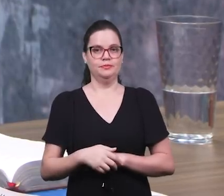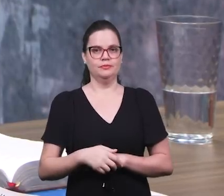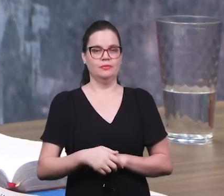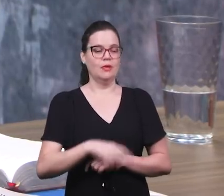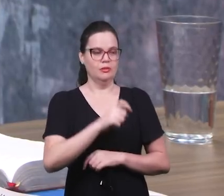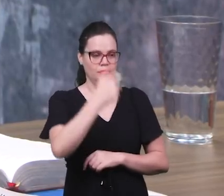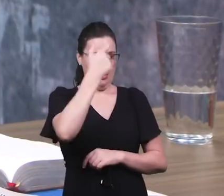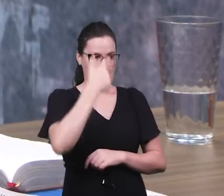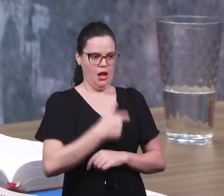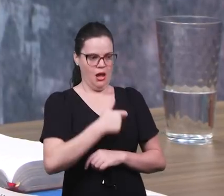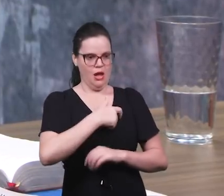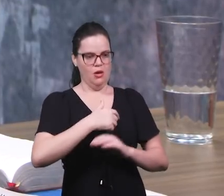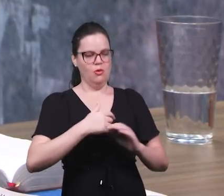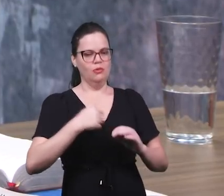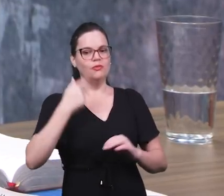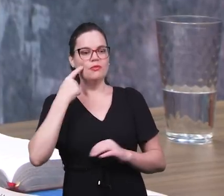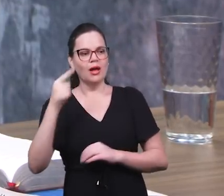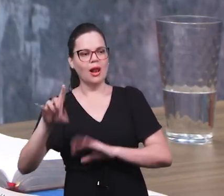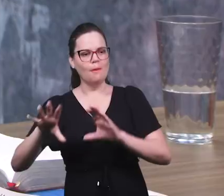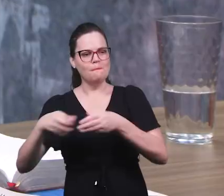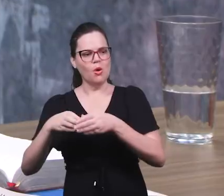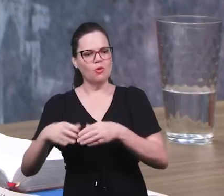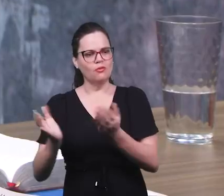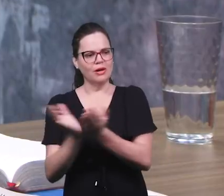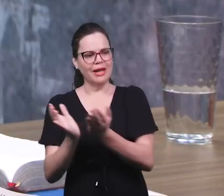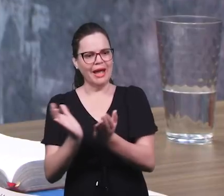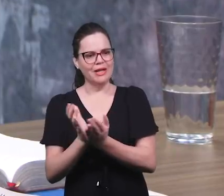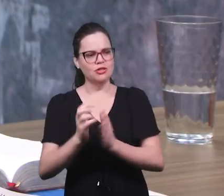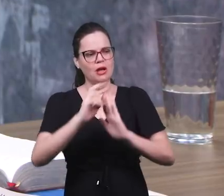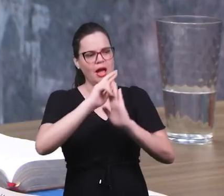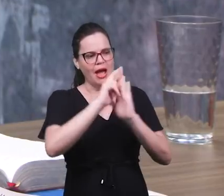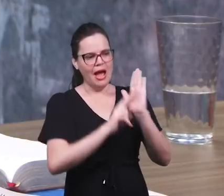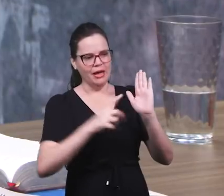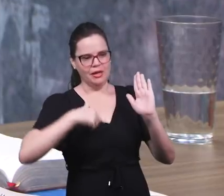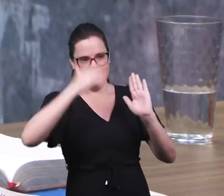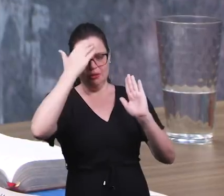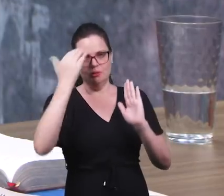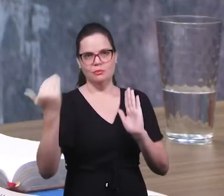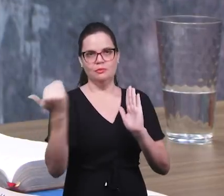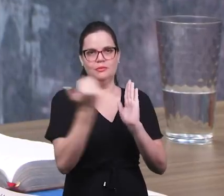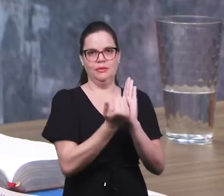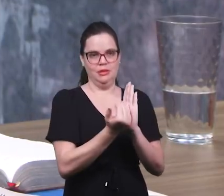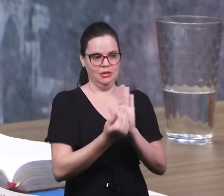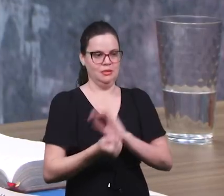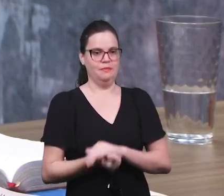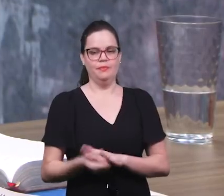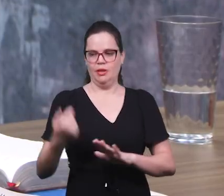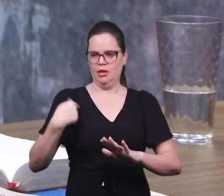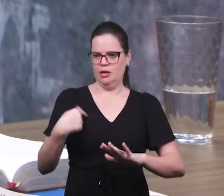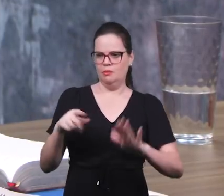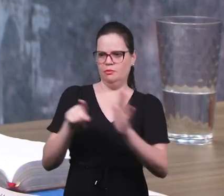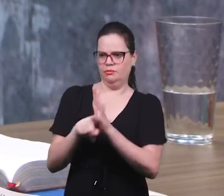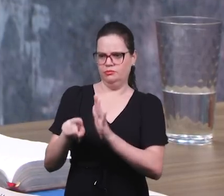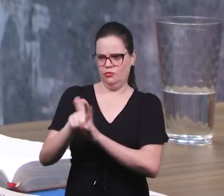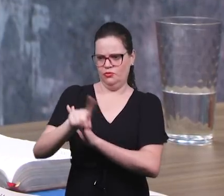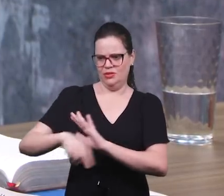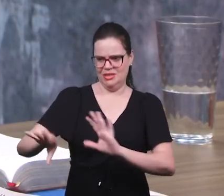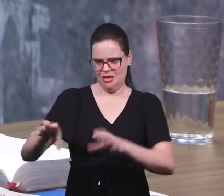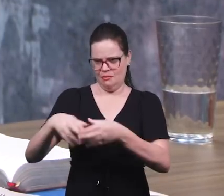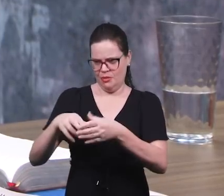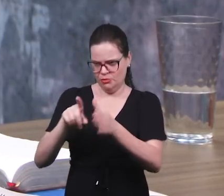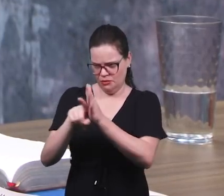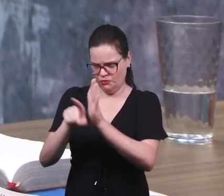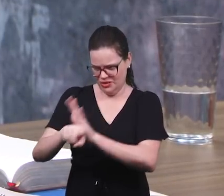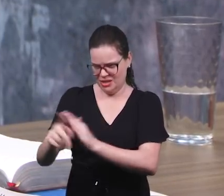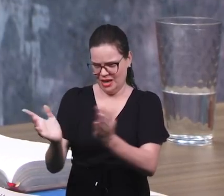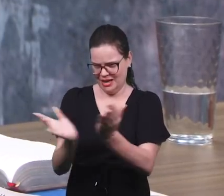foram deferidos como cristãos. Eu interroguei estes como se fossem cristãos. Aqueles que confessaram,